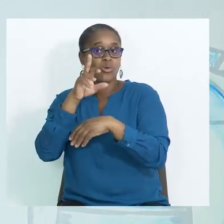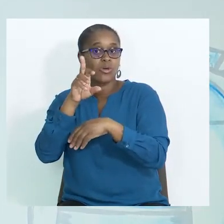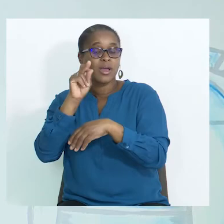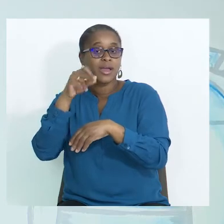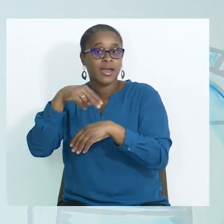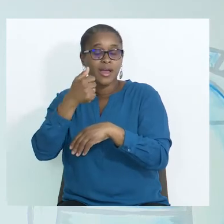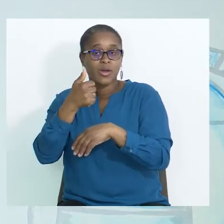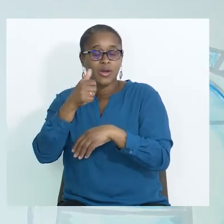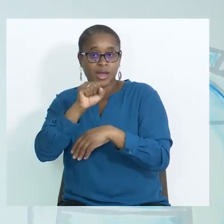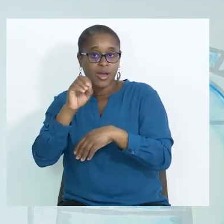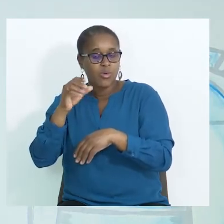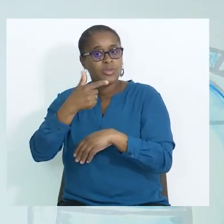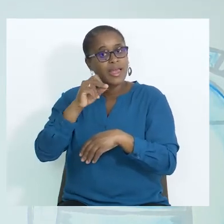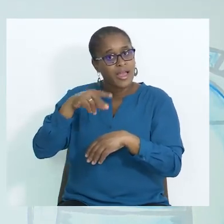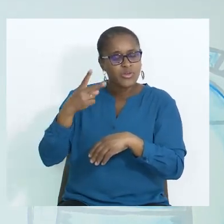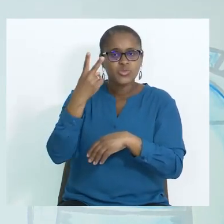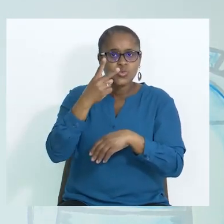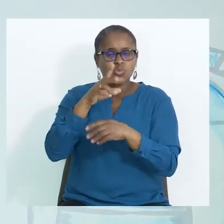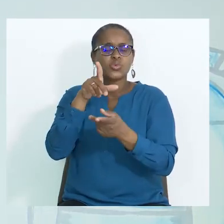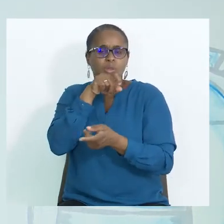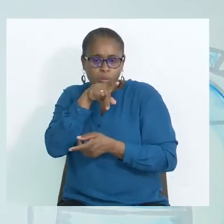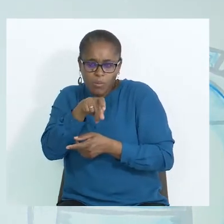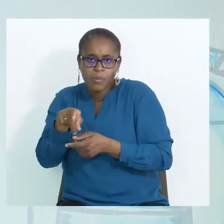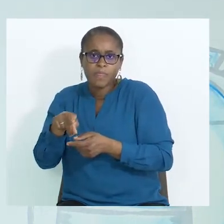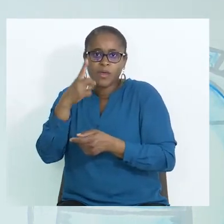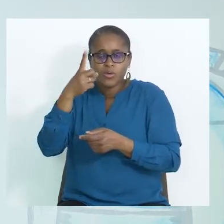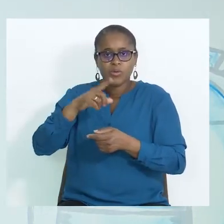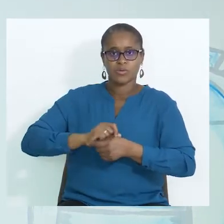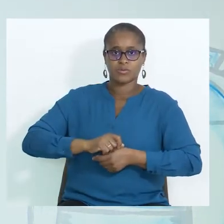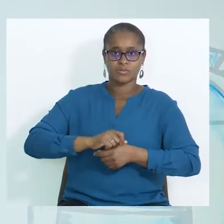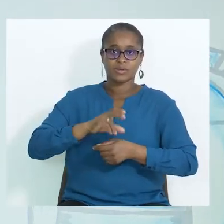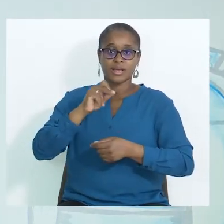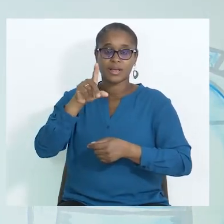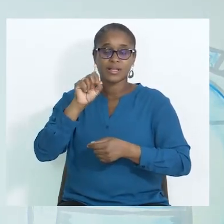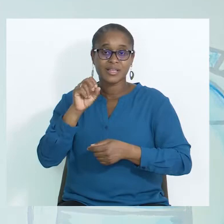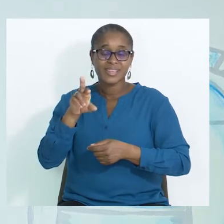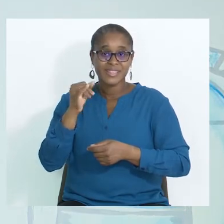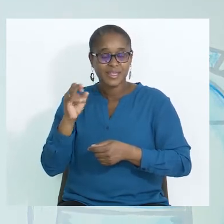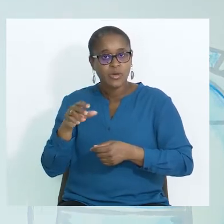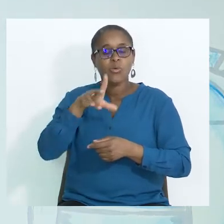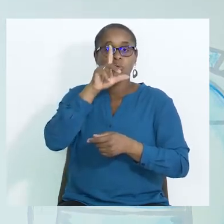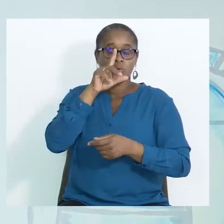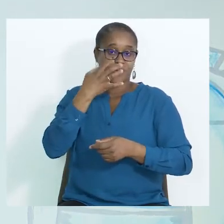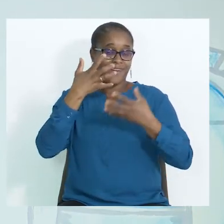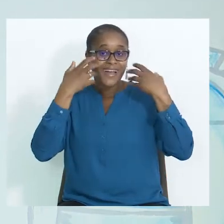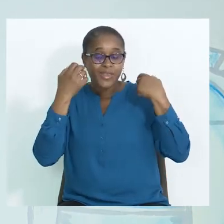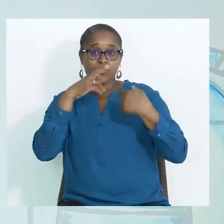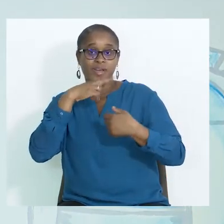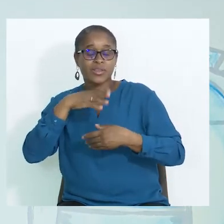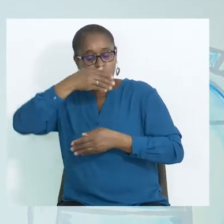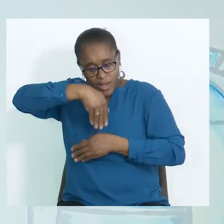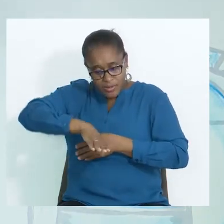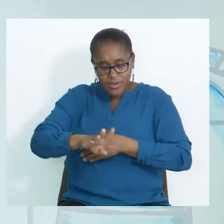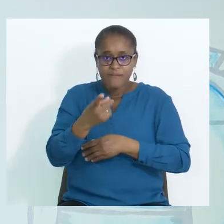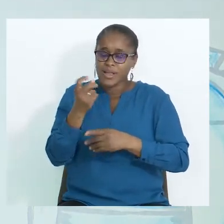morango tango duas serpentinhas uma águia-real um gato e um elefante